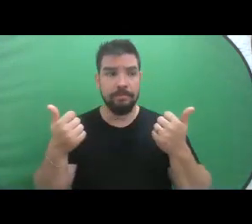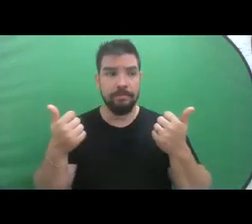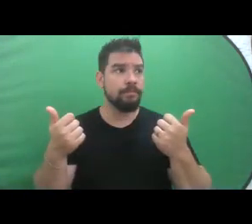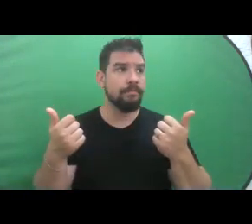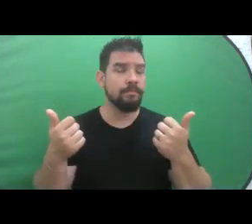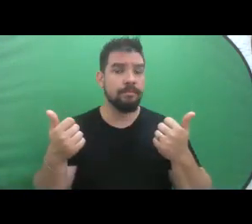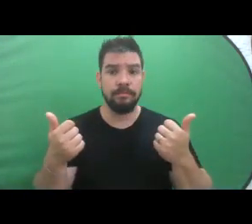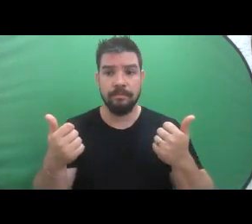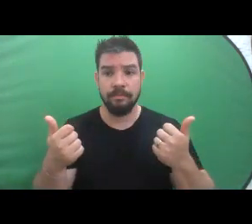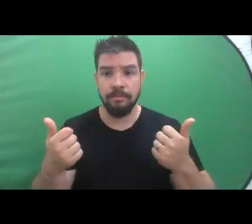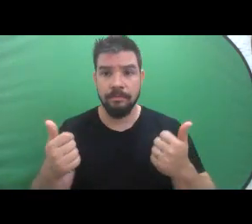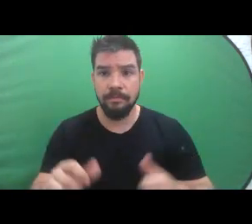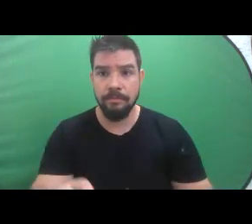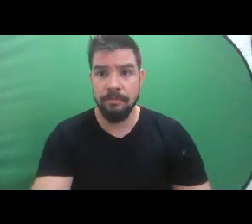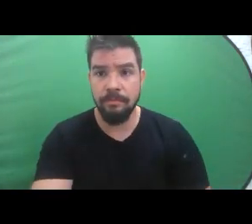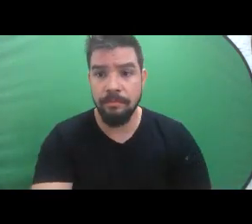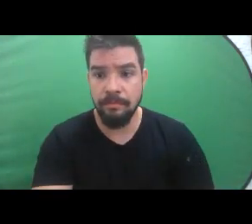Melhorou?